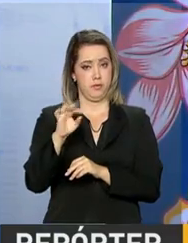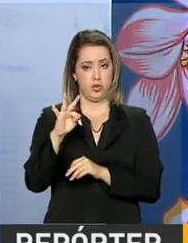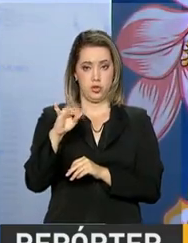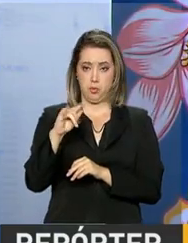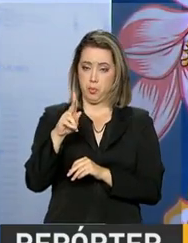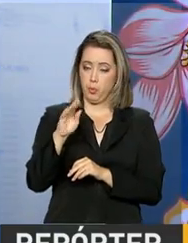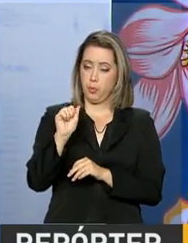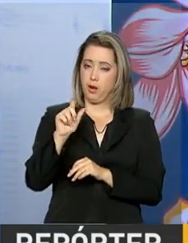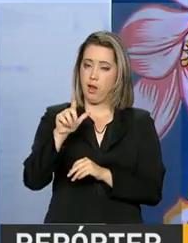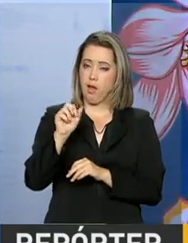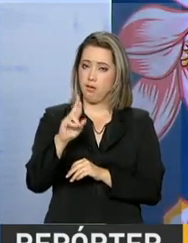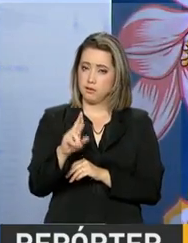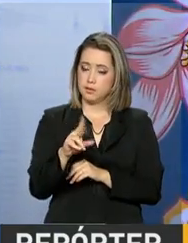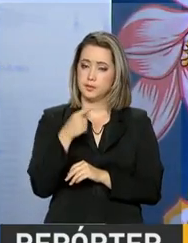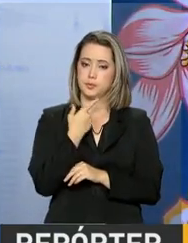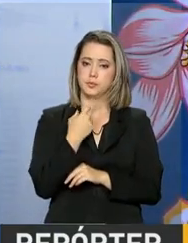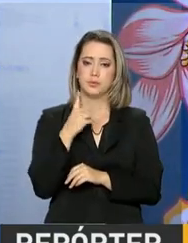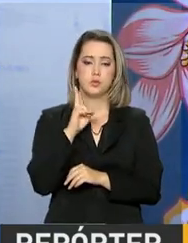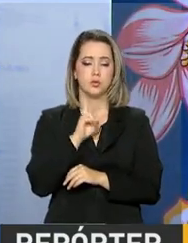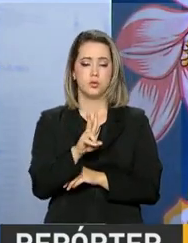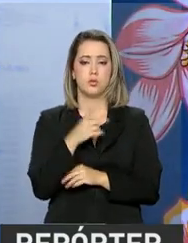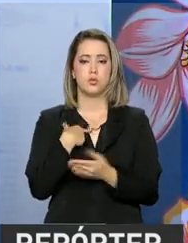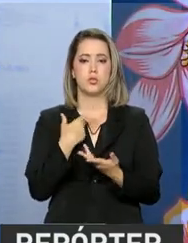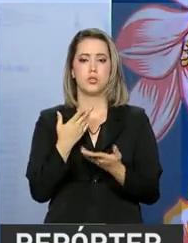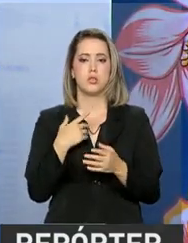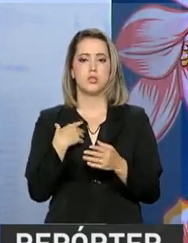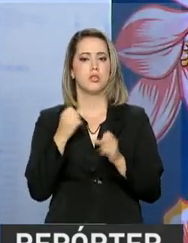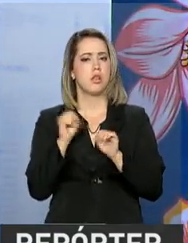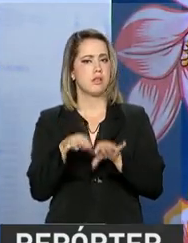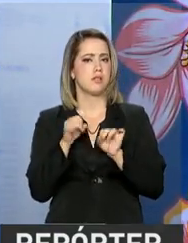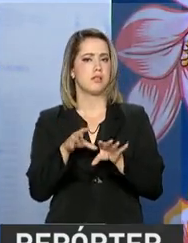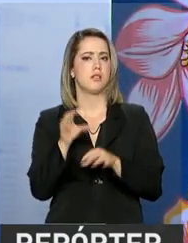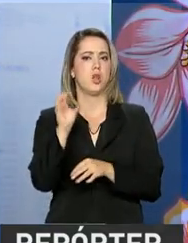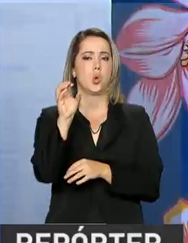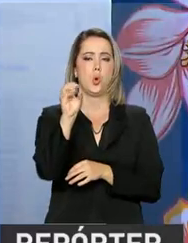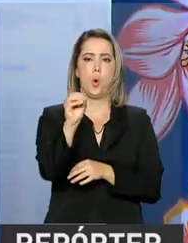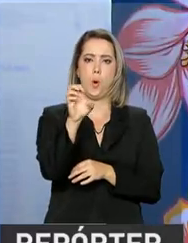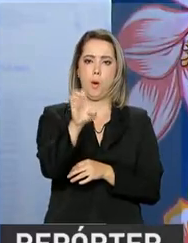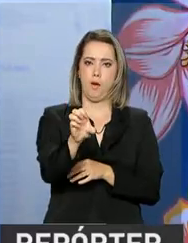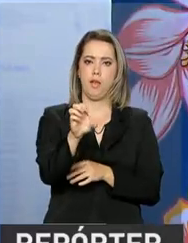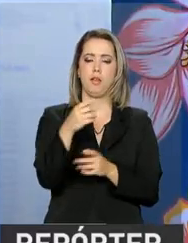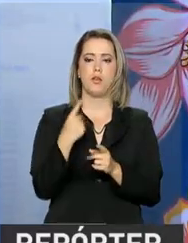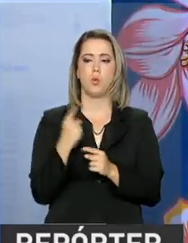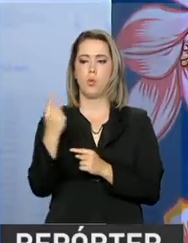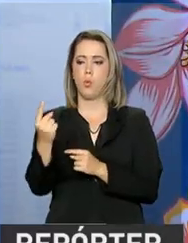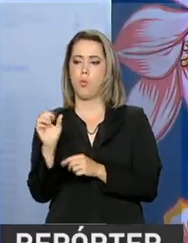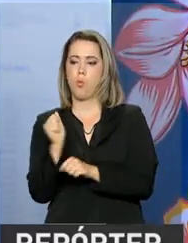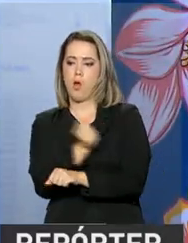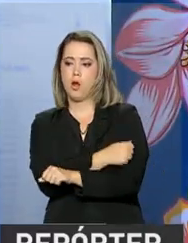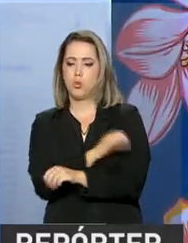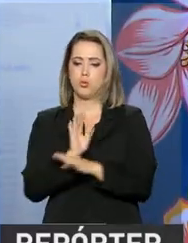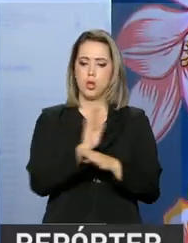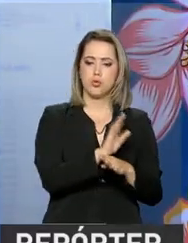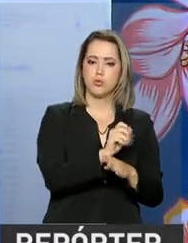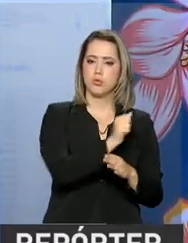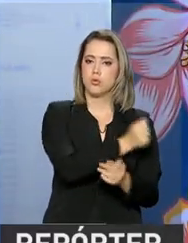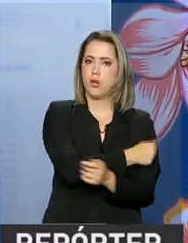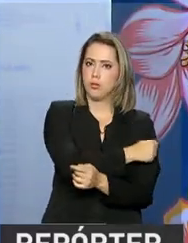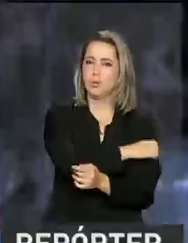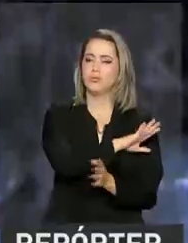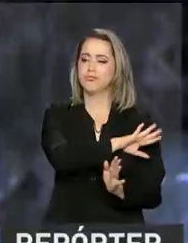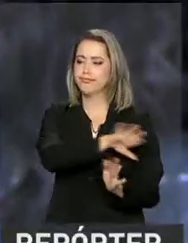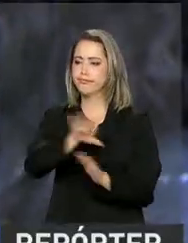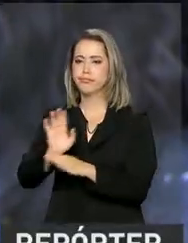gente tem alguns horários de oe que é orientação Educacional e a gente tem a chance dos alunos realmente um ajudar o outro então eu acho que facilita